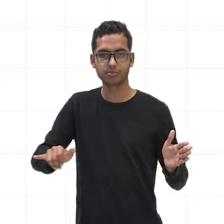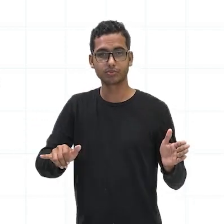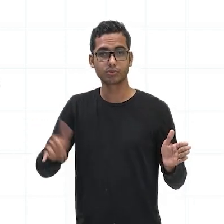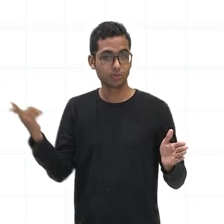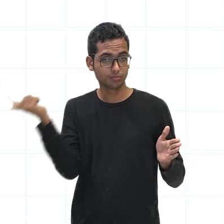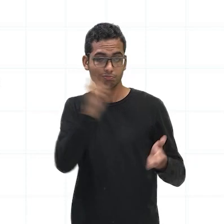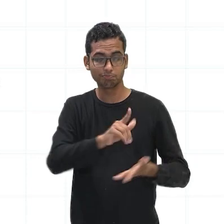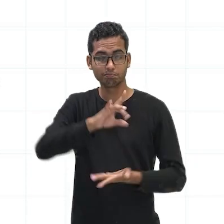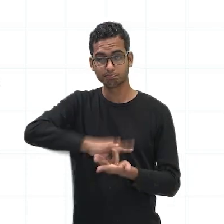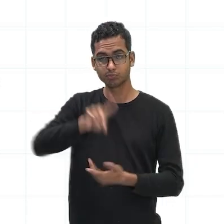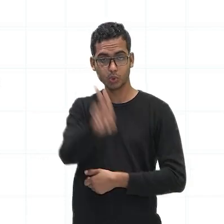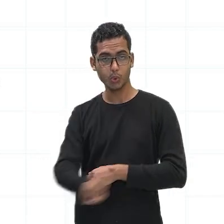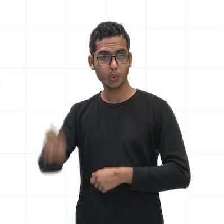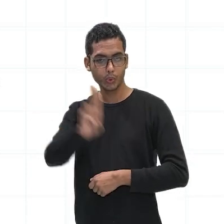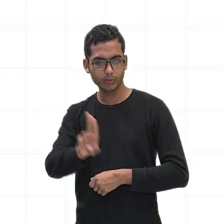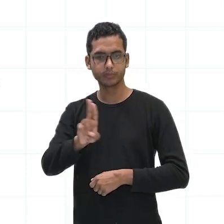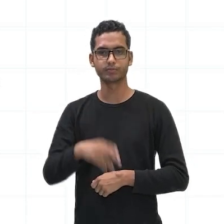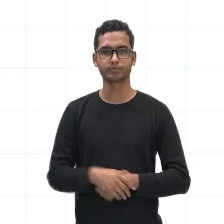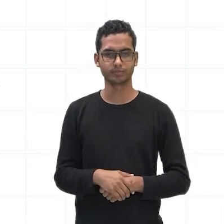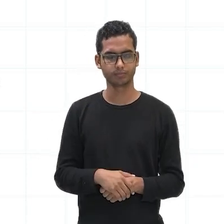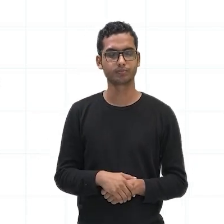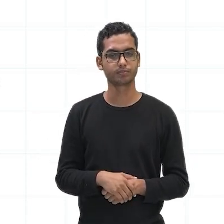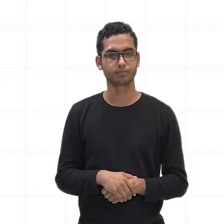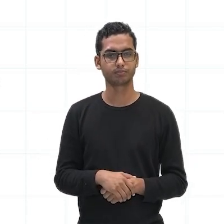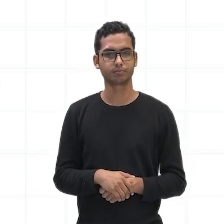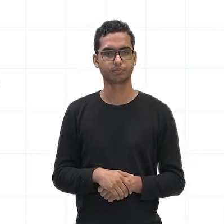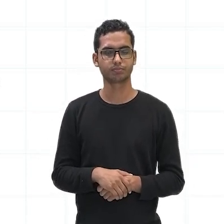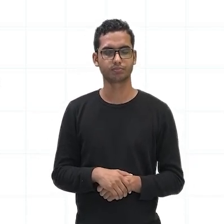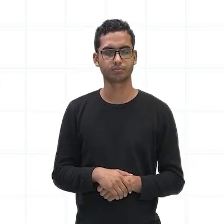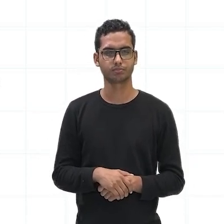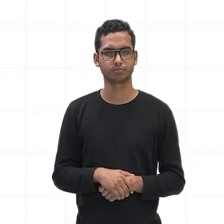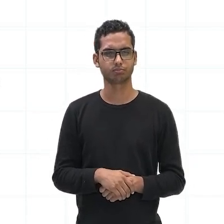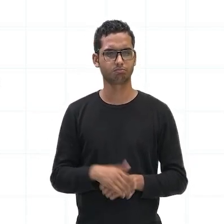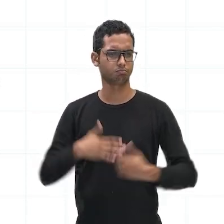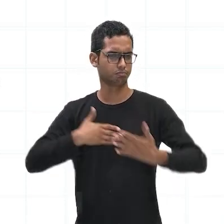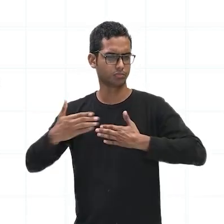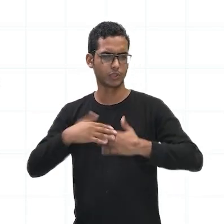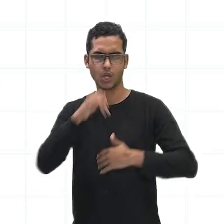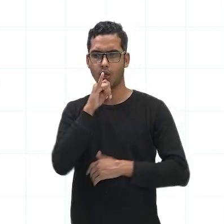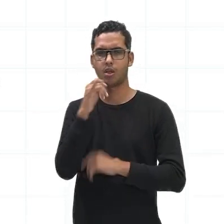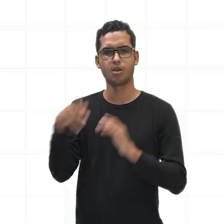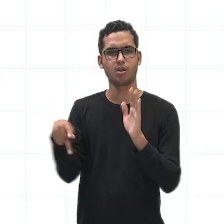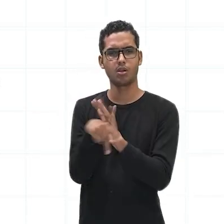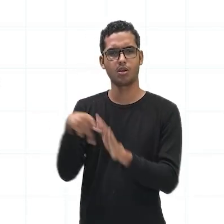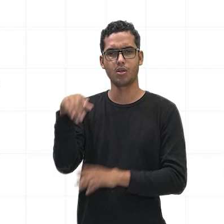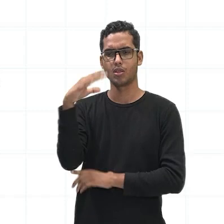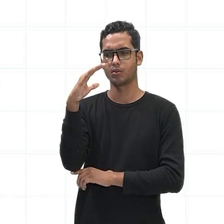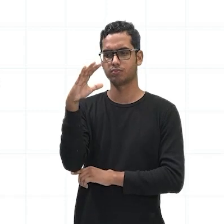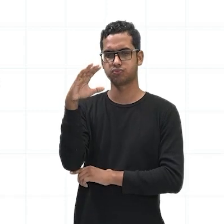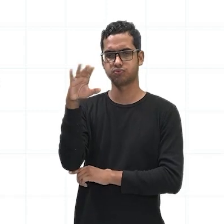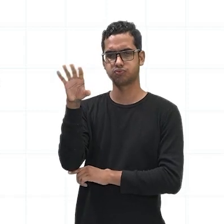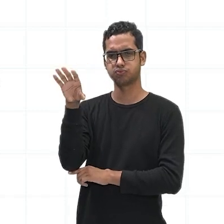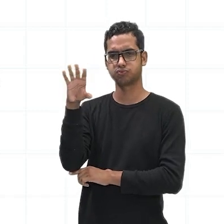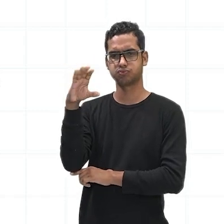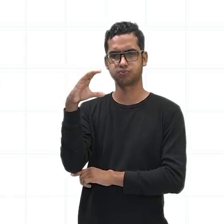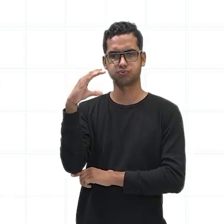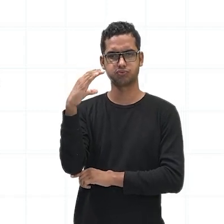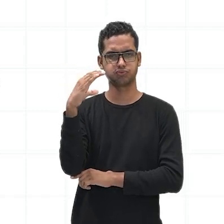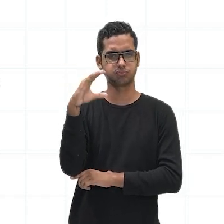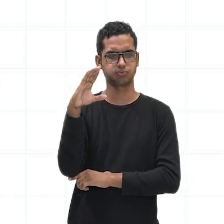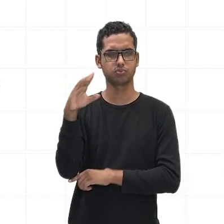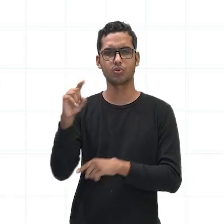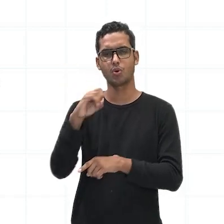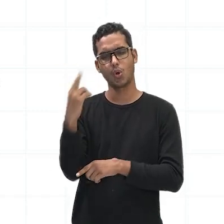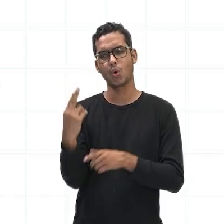consiga obter e ligar ali o seu equipamento, seja um ventilador, um liquidificador, por exemplo, vai precisar da energia elétrica ali